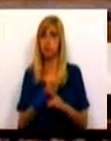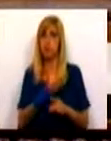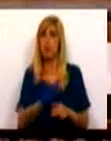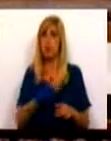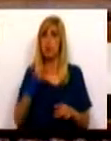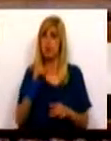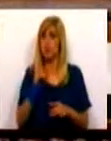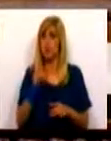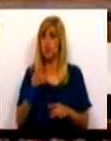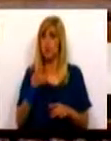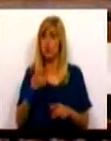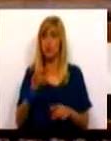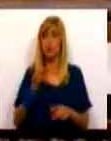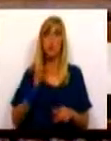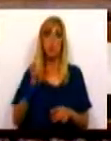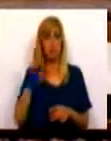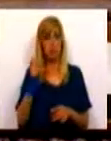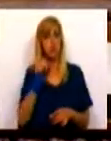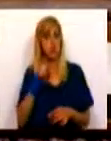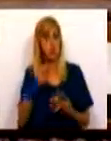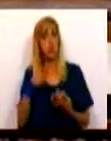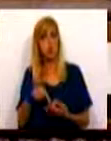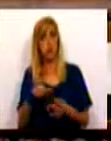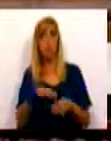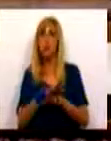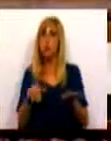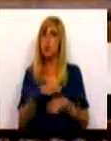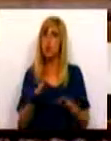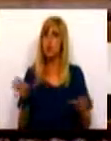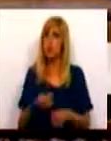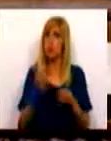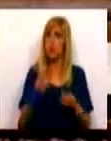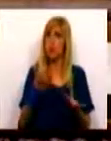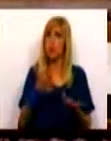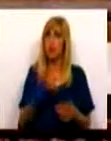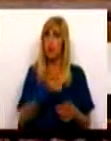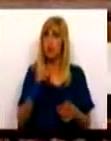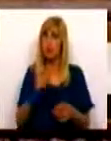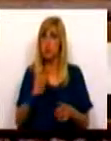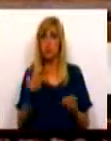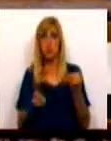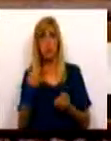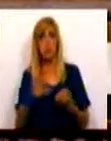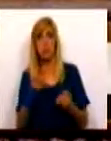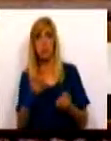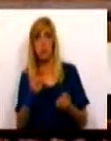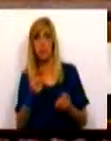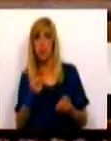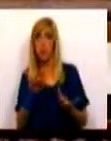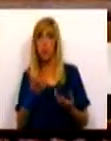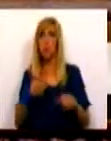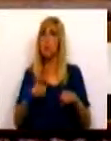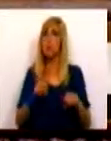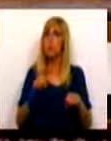26 militares com o curso nadador-salvador, 26 viaturas Amarok, 11 motociclos 4x4 e